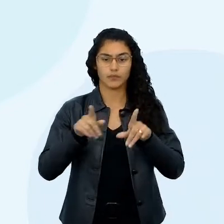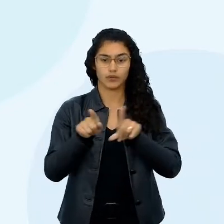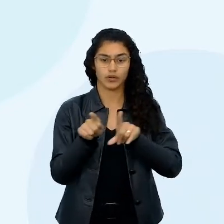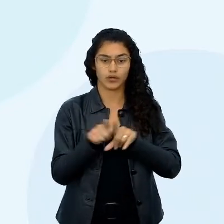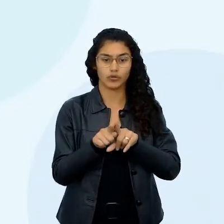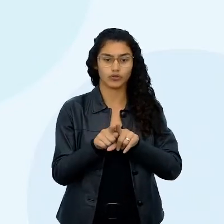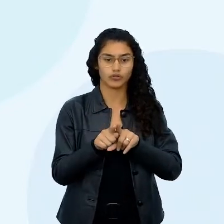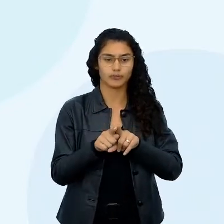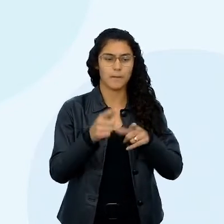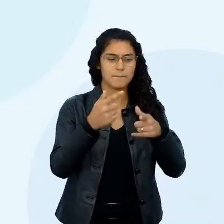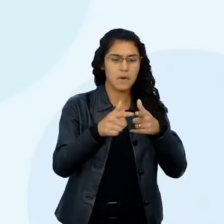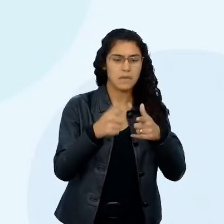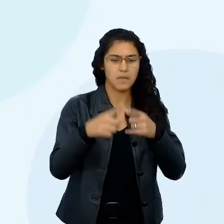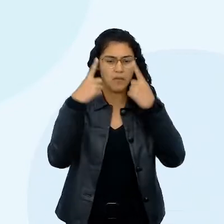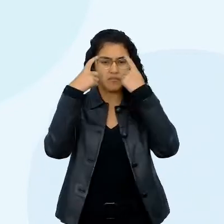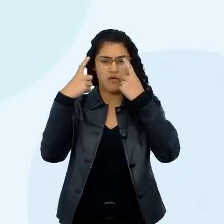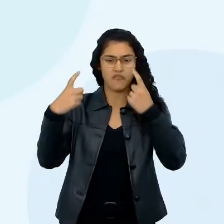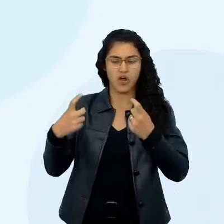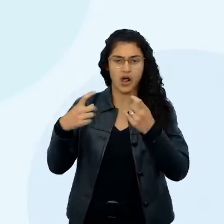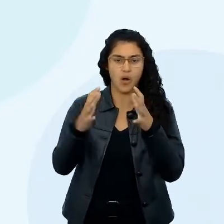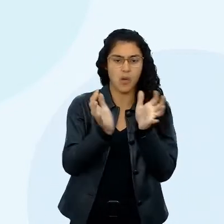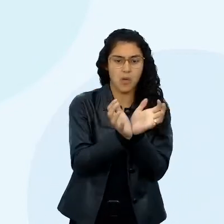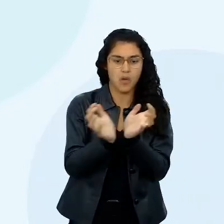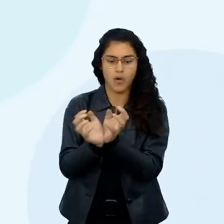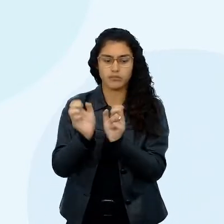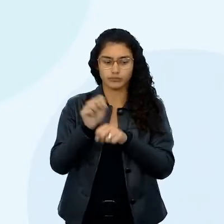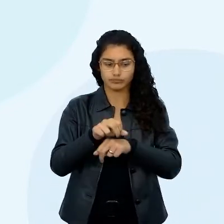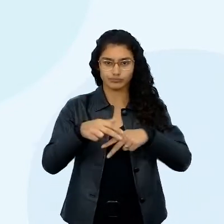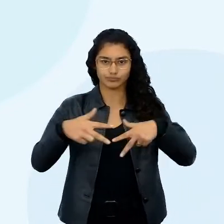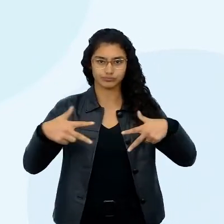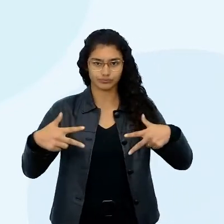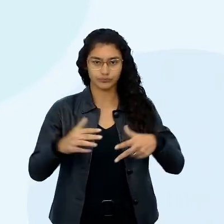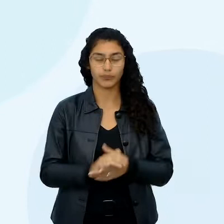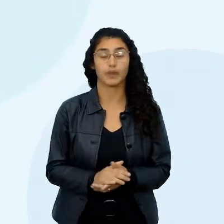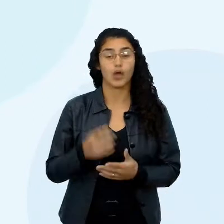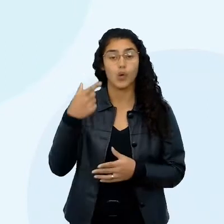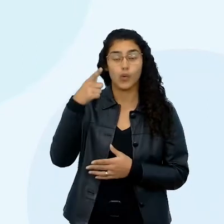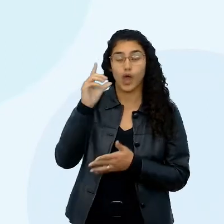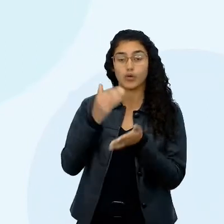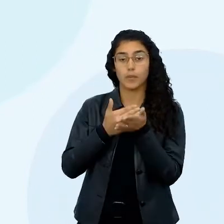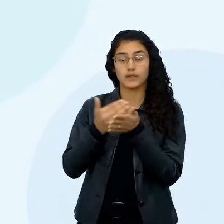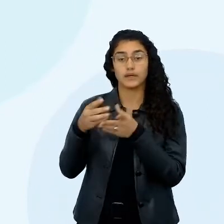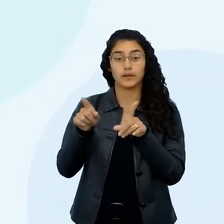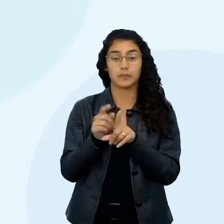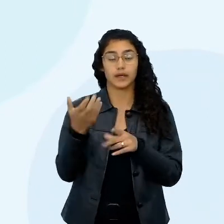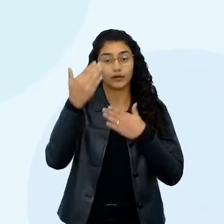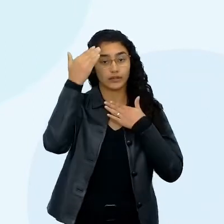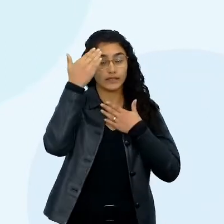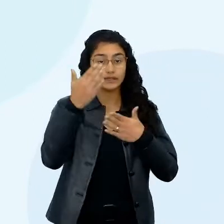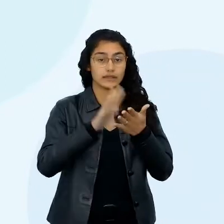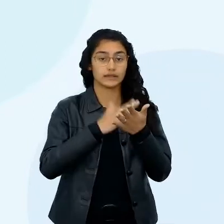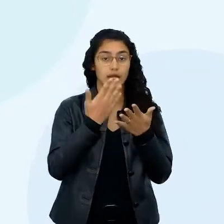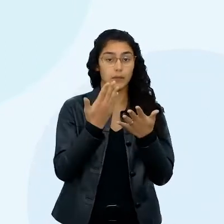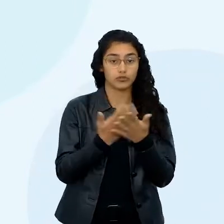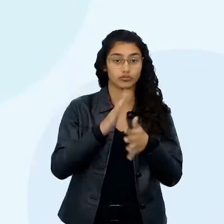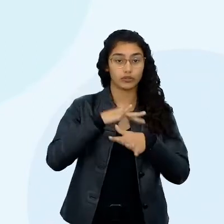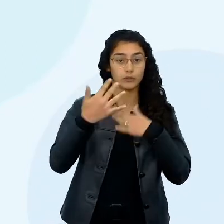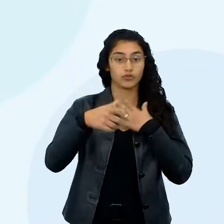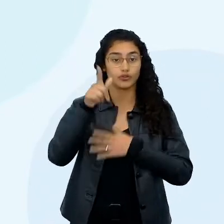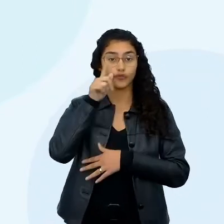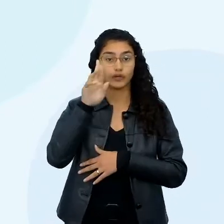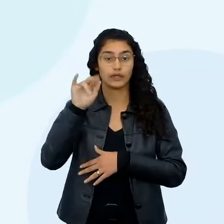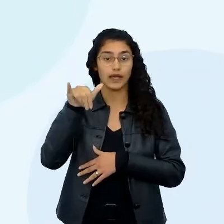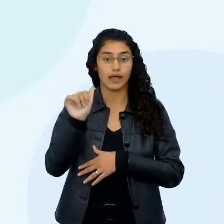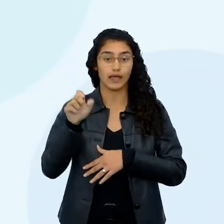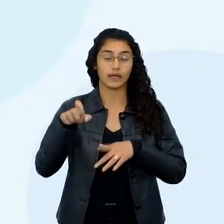de injustiças e violências contra grupos étnicos. Então, antes de continuar, também queria agradecer às intérpretes de Libras, Giovana